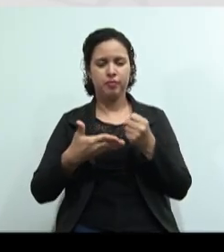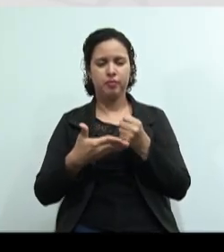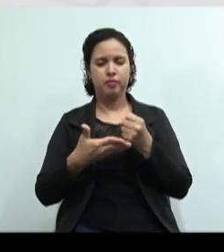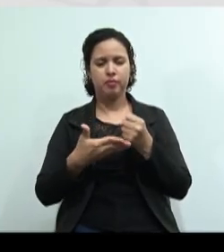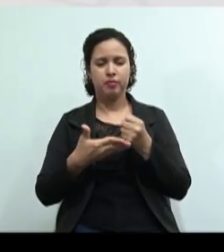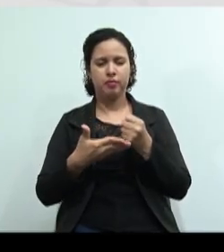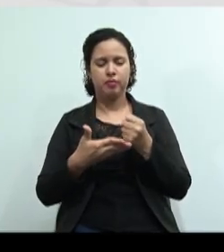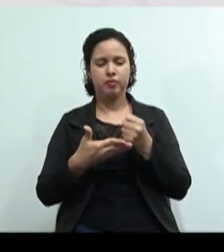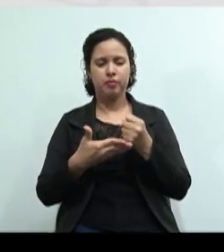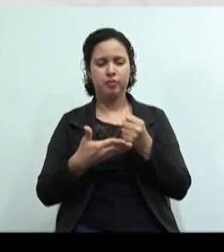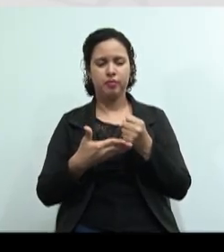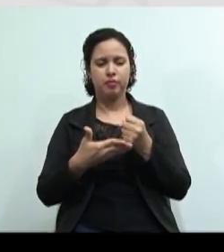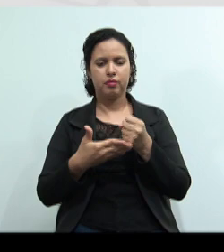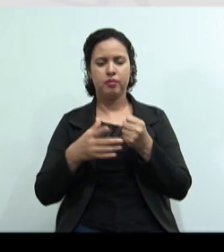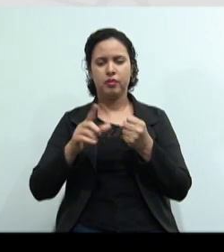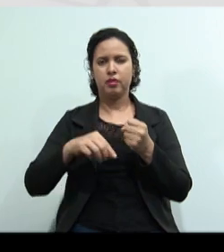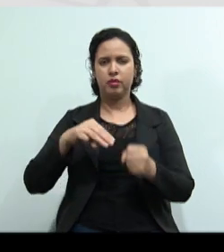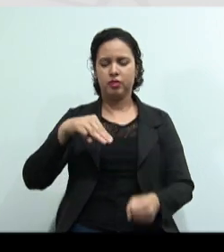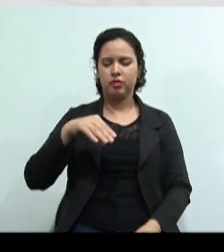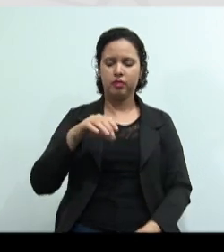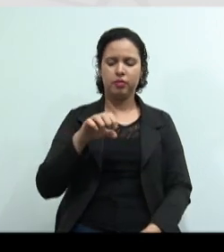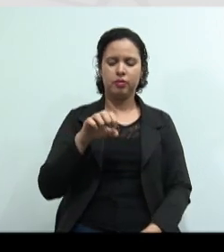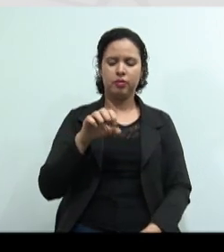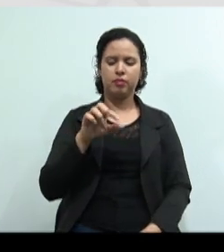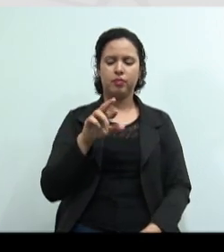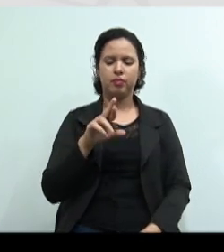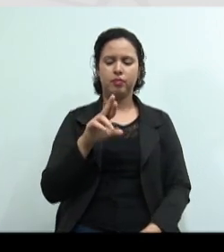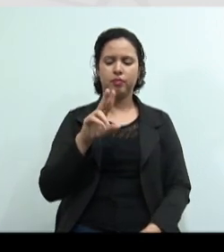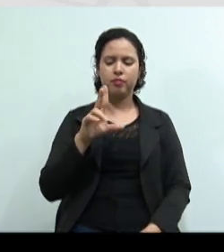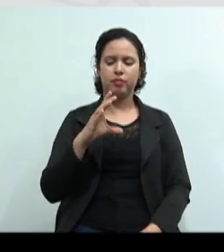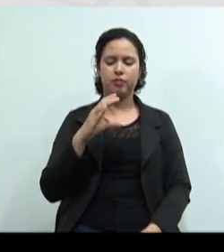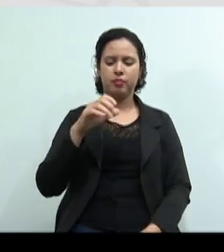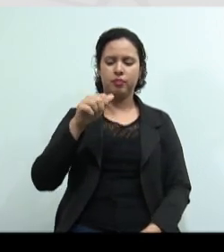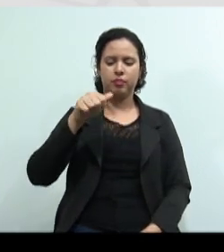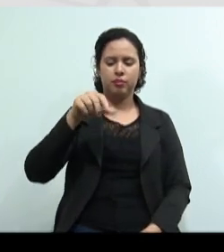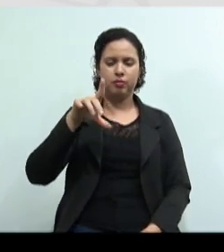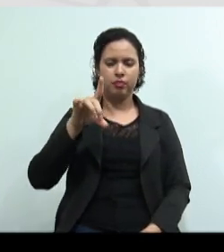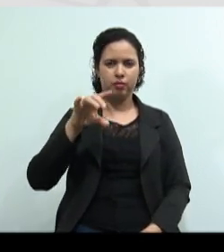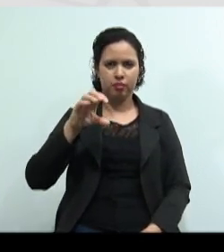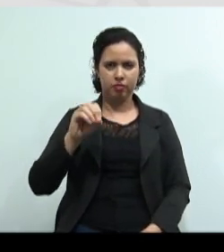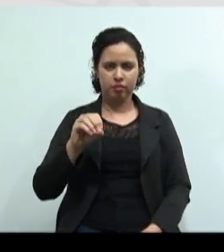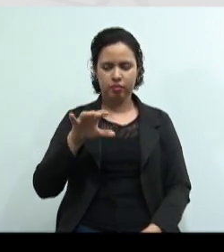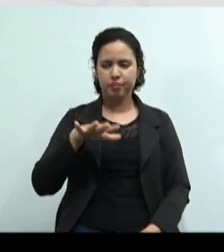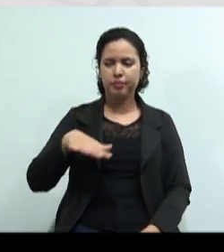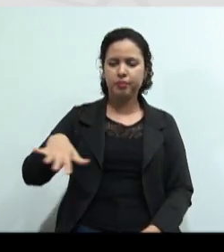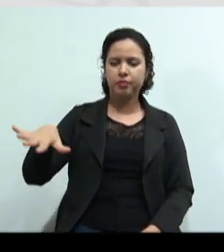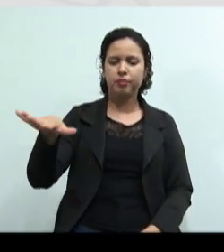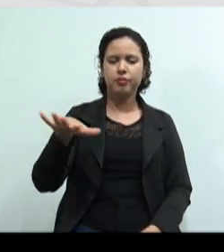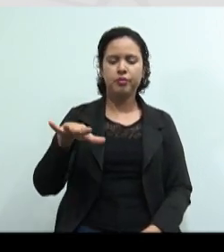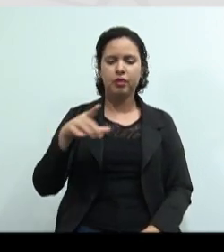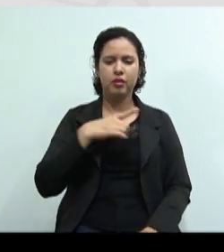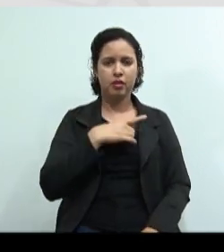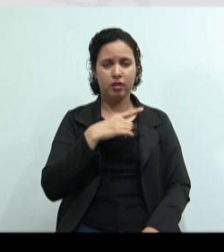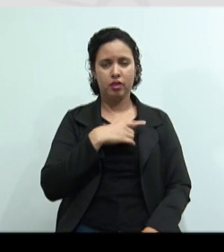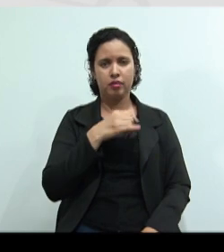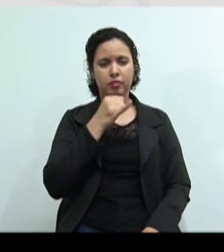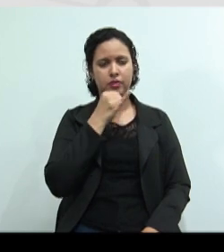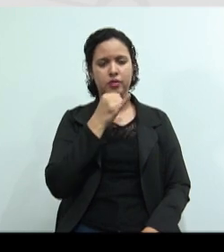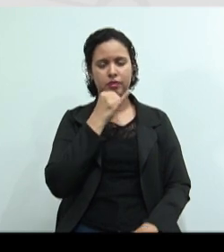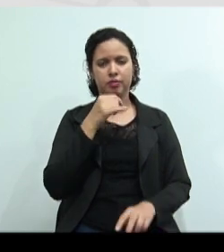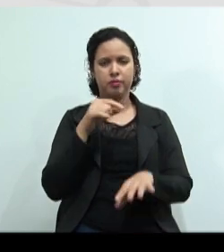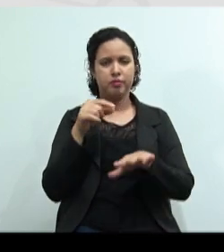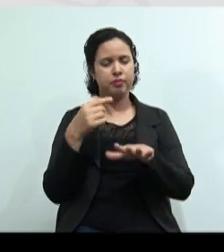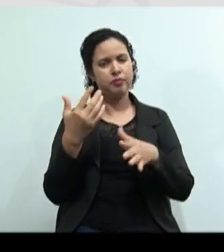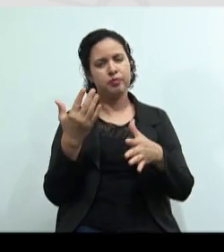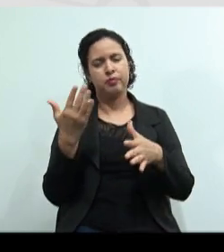método baseado no mercado. Então, nós temos um exemplo bem prático, a questão das sandálias havaiana.